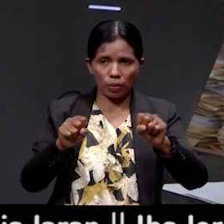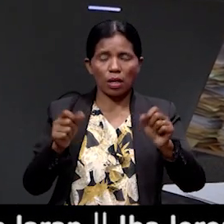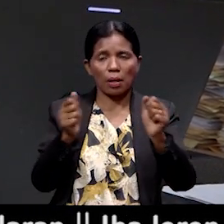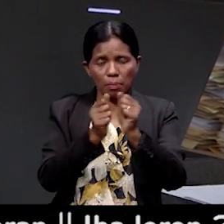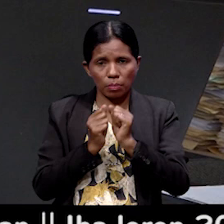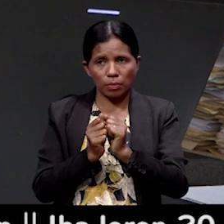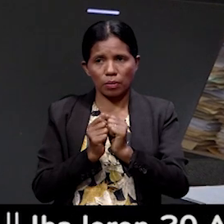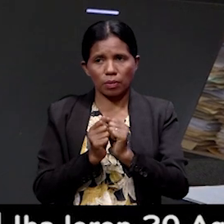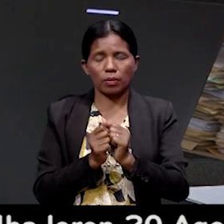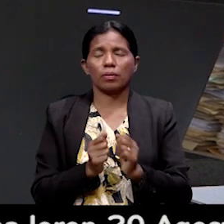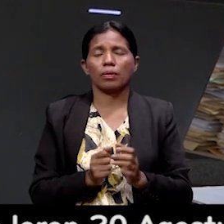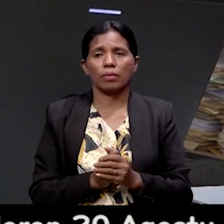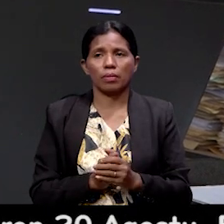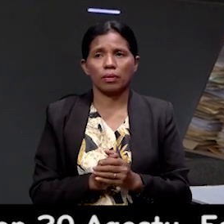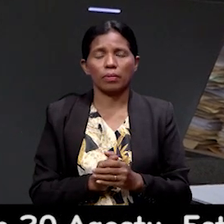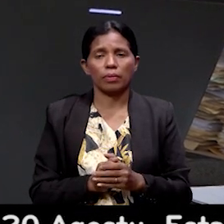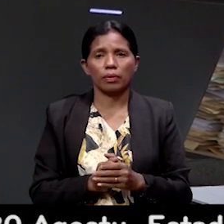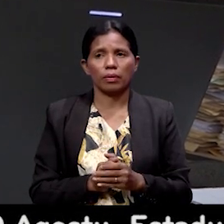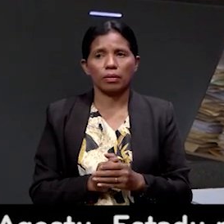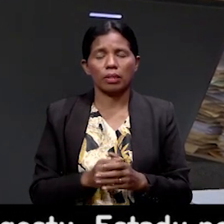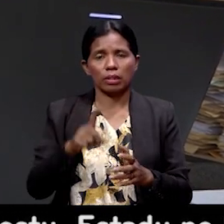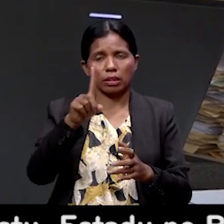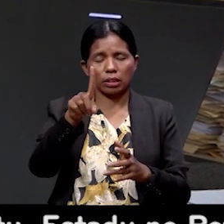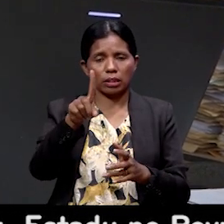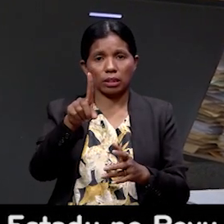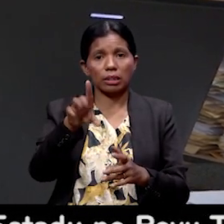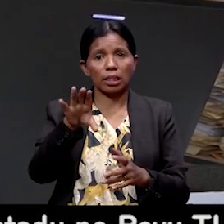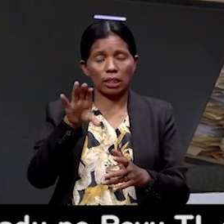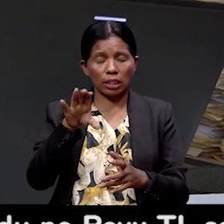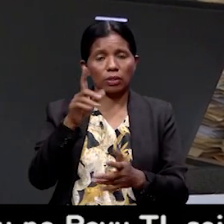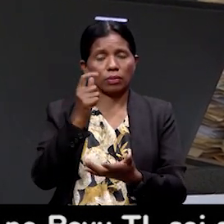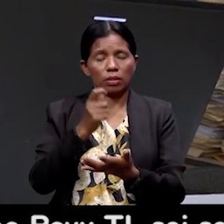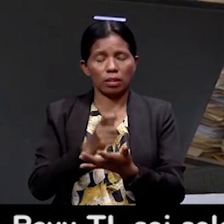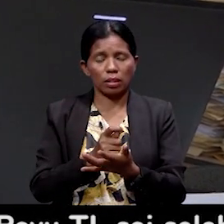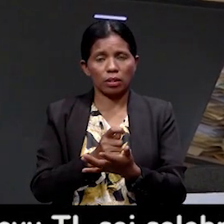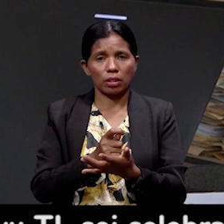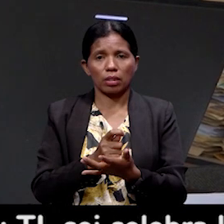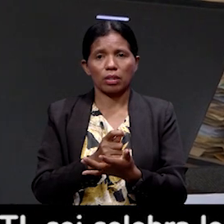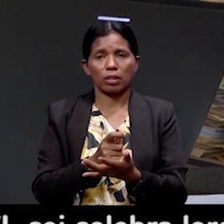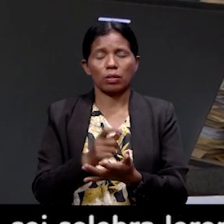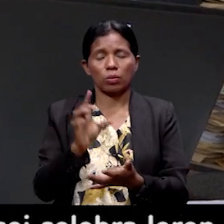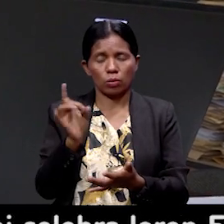hamutuk rihun atus ida hitunulu atus hat uranulu resensia